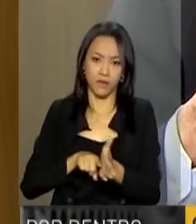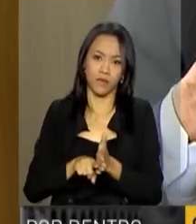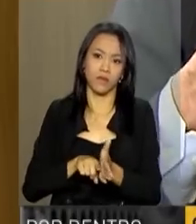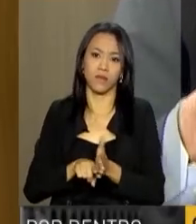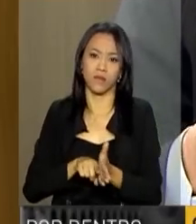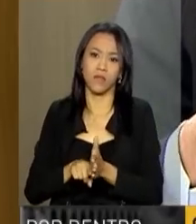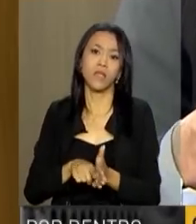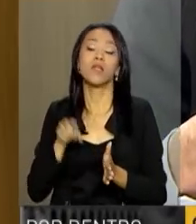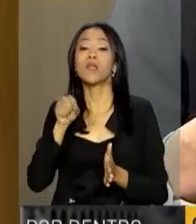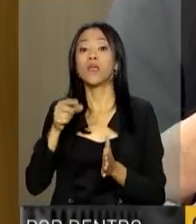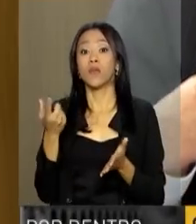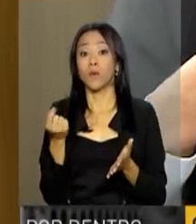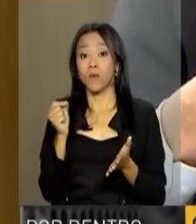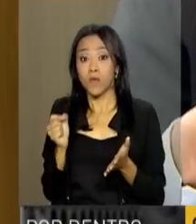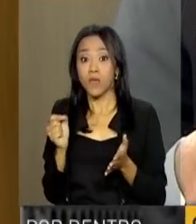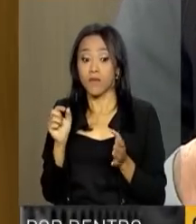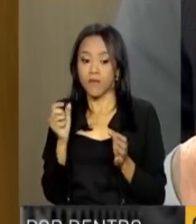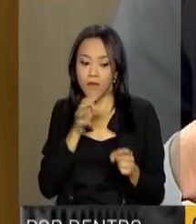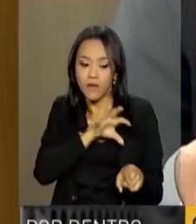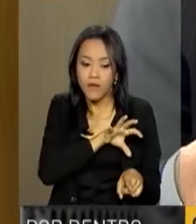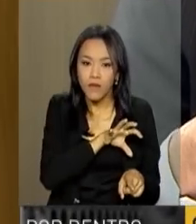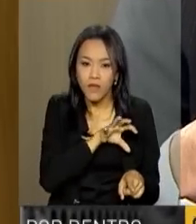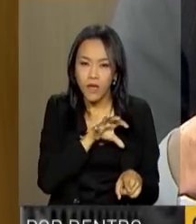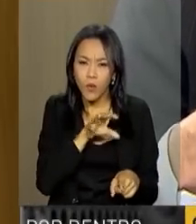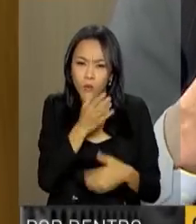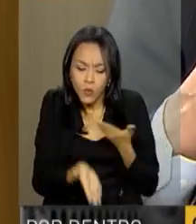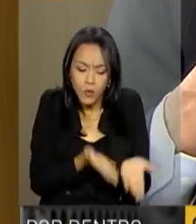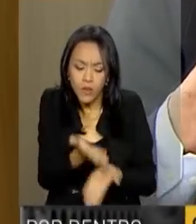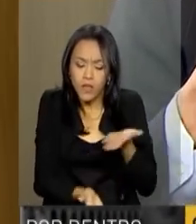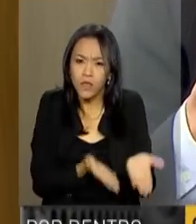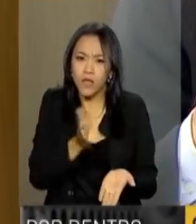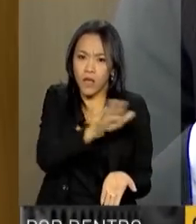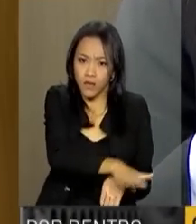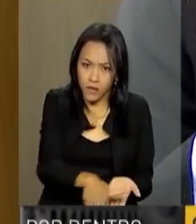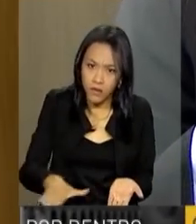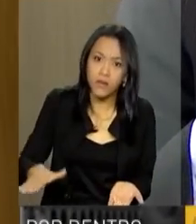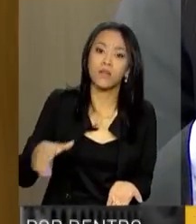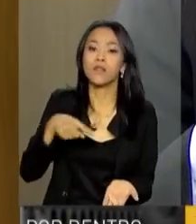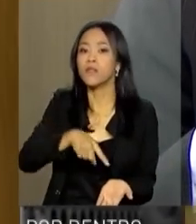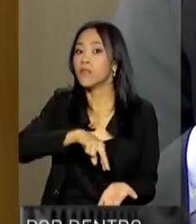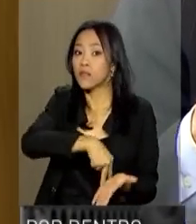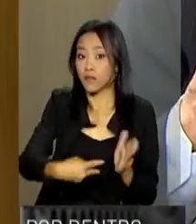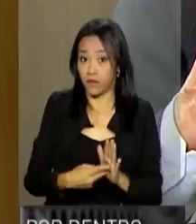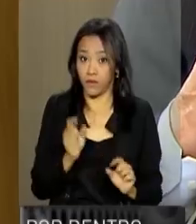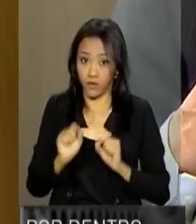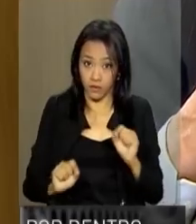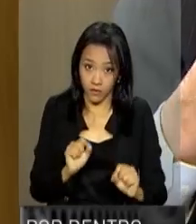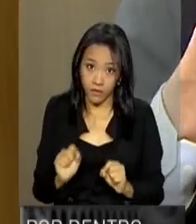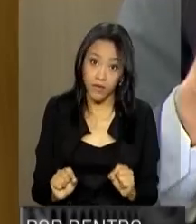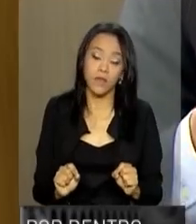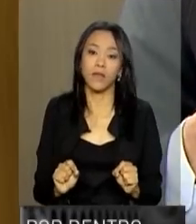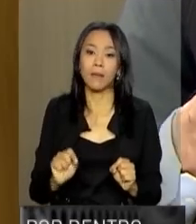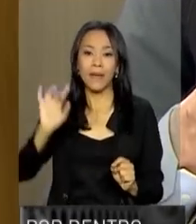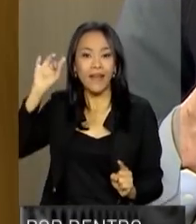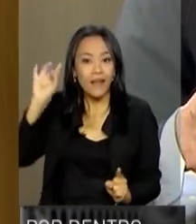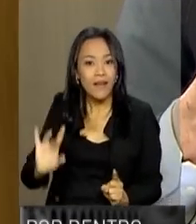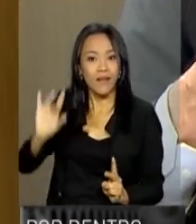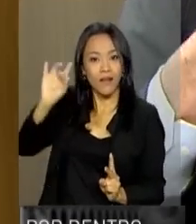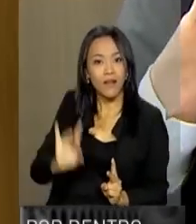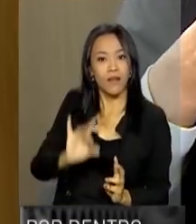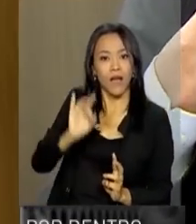impacto que têm os cuidados no início da vida significam é para cada real investido